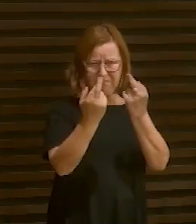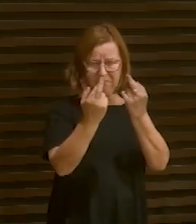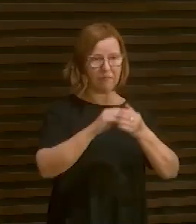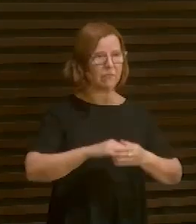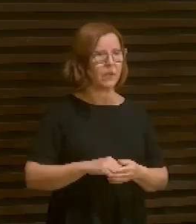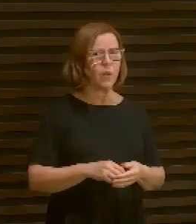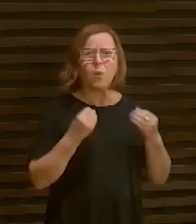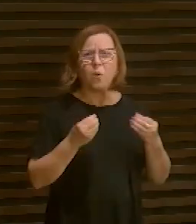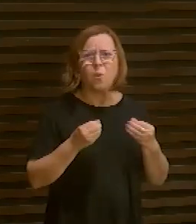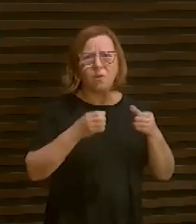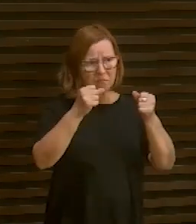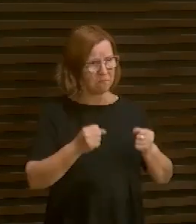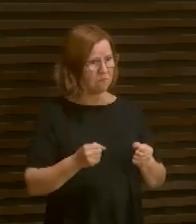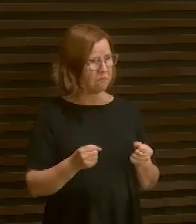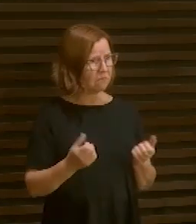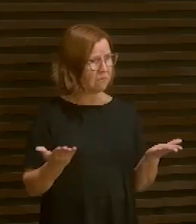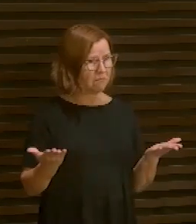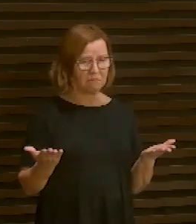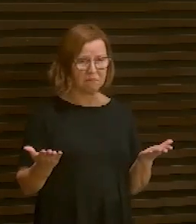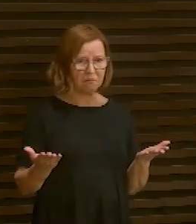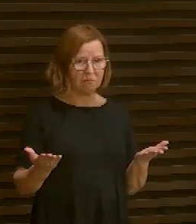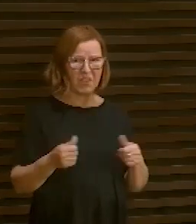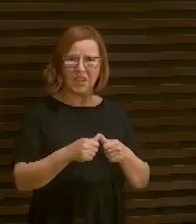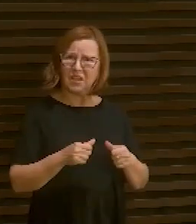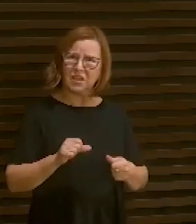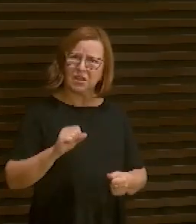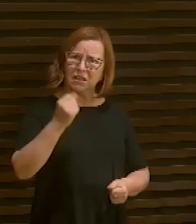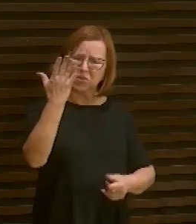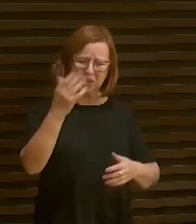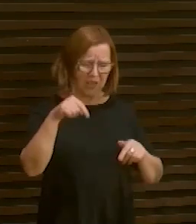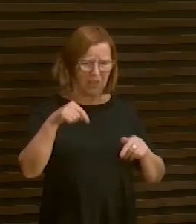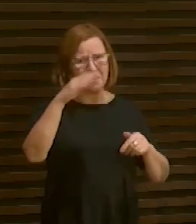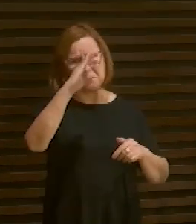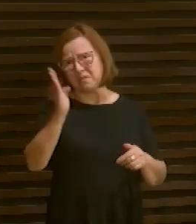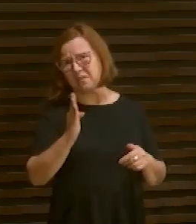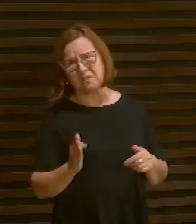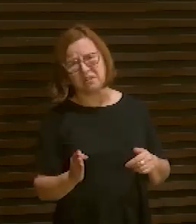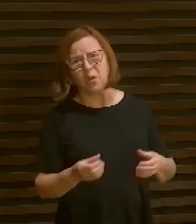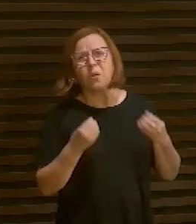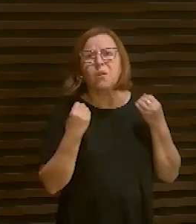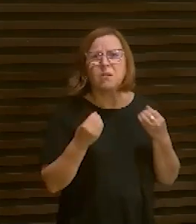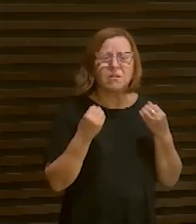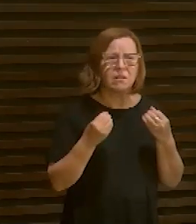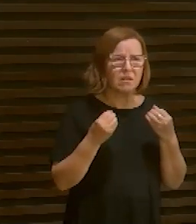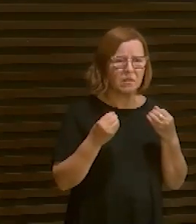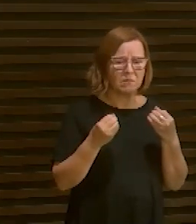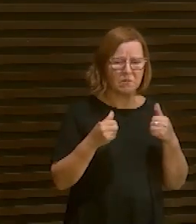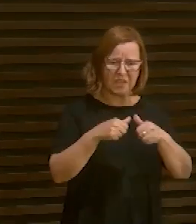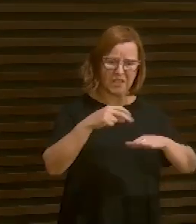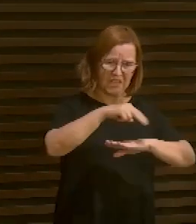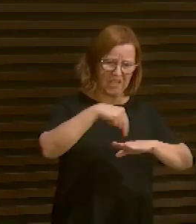Como é que pode? Isso que está acontecendo no Brasil, como é que pode essa nação